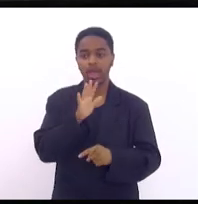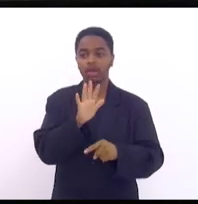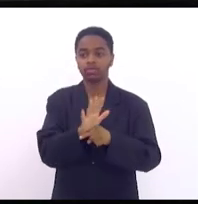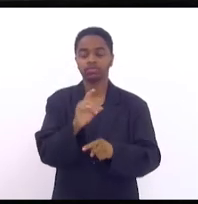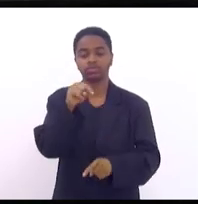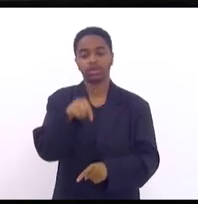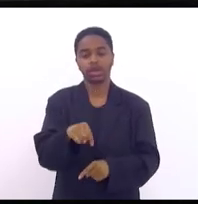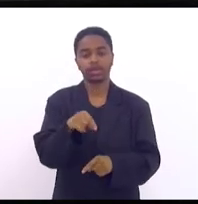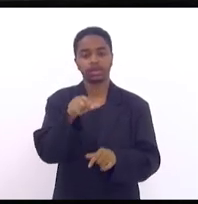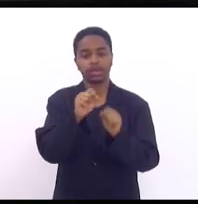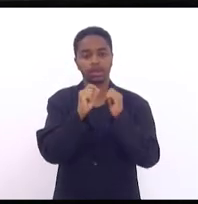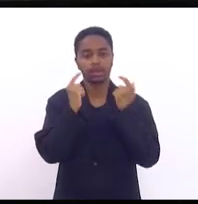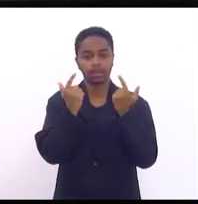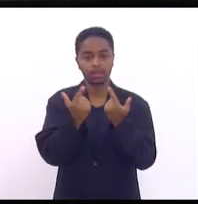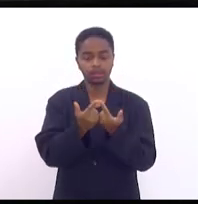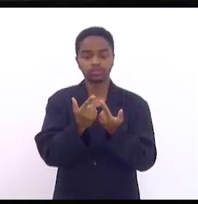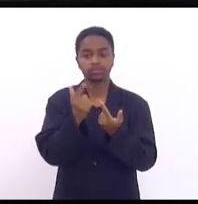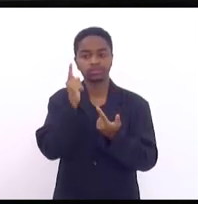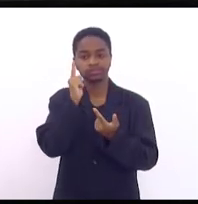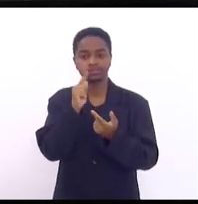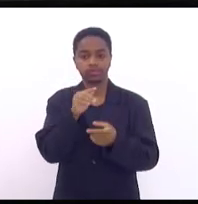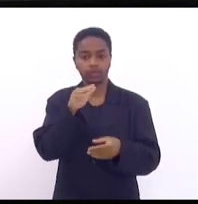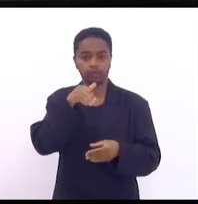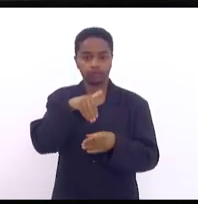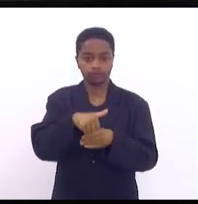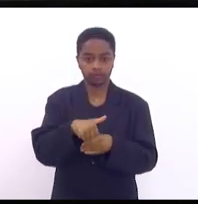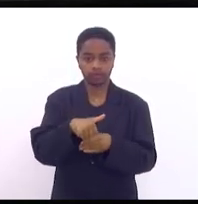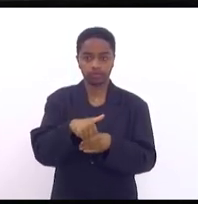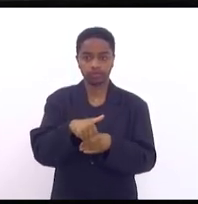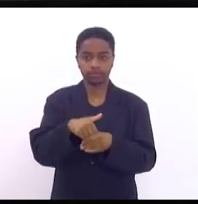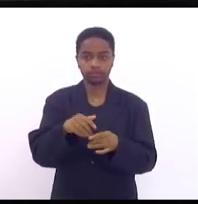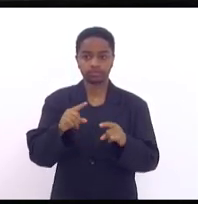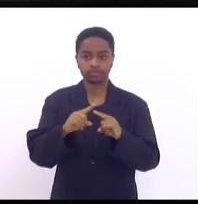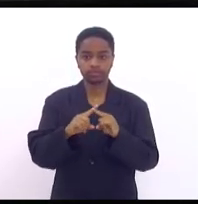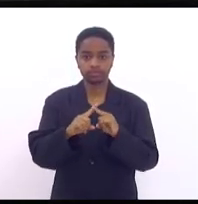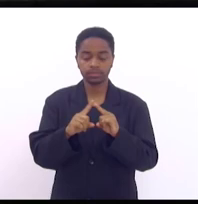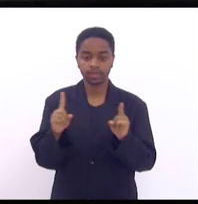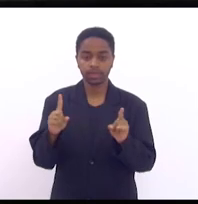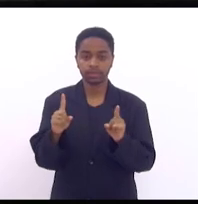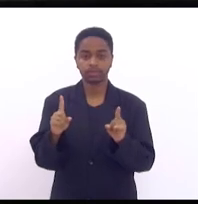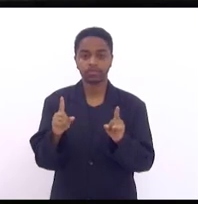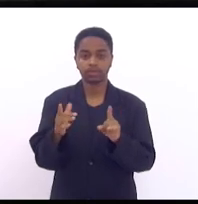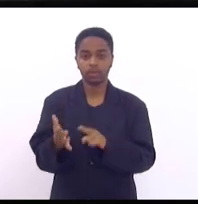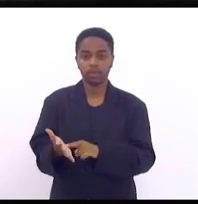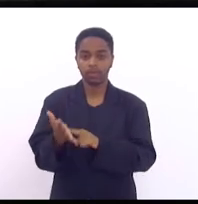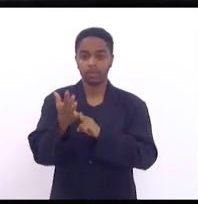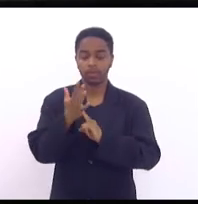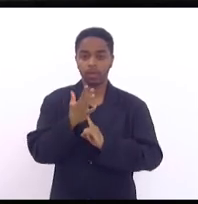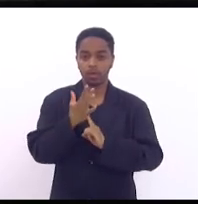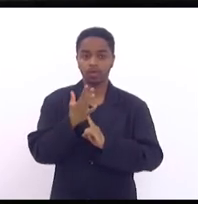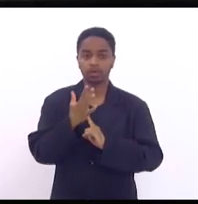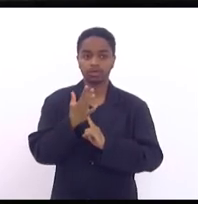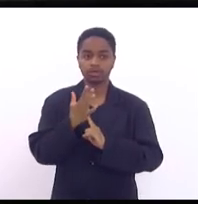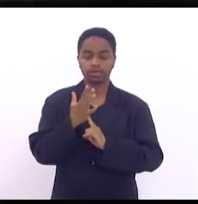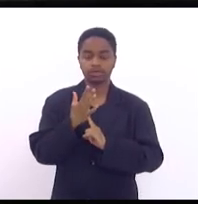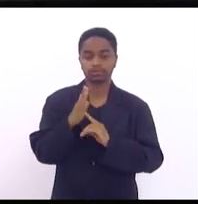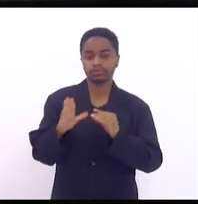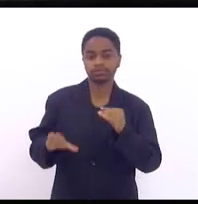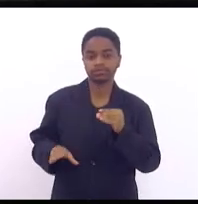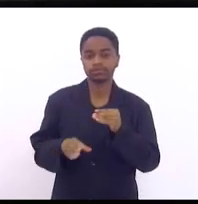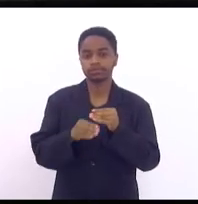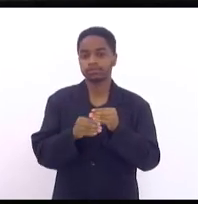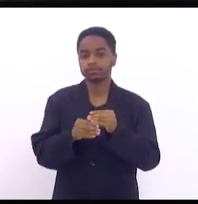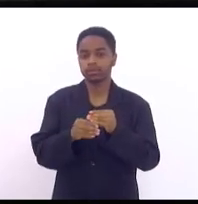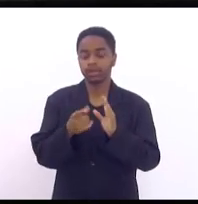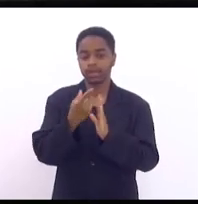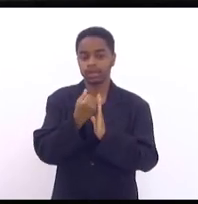a se orientar nessa votação, nos entrega um acréscimo na